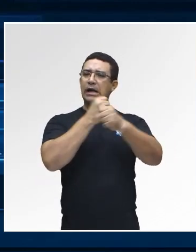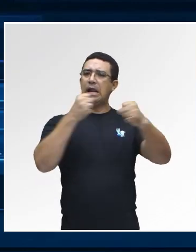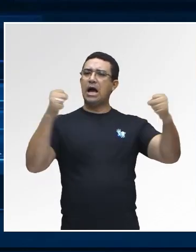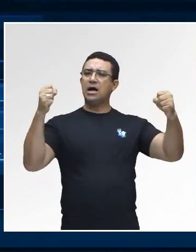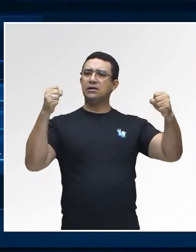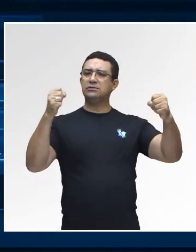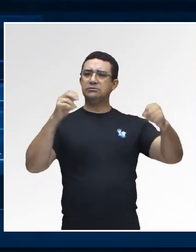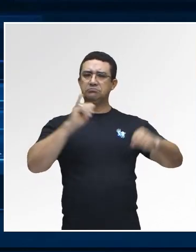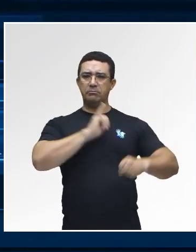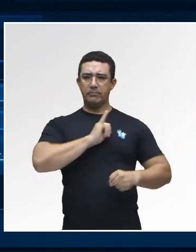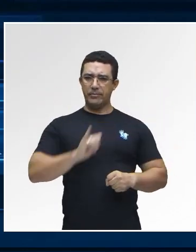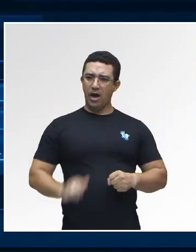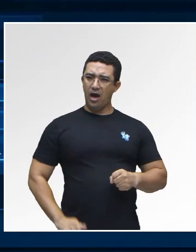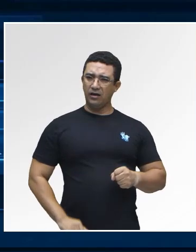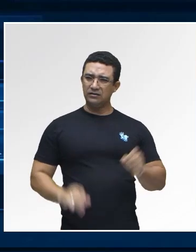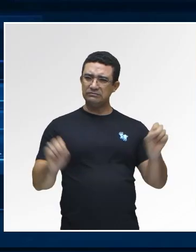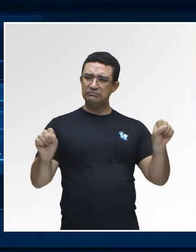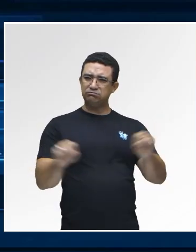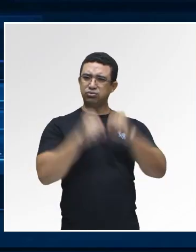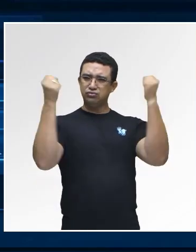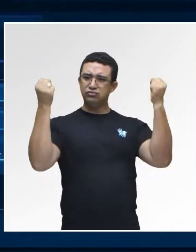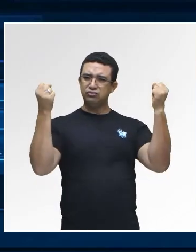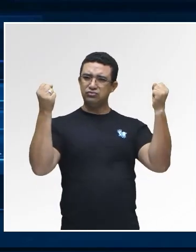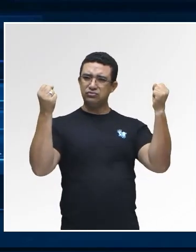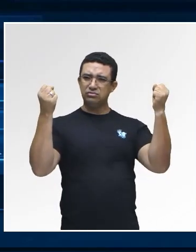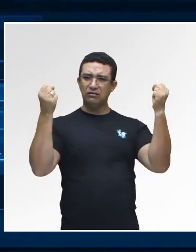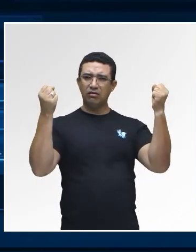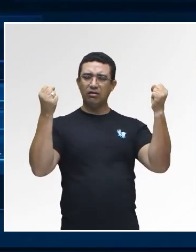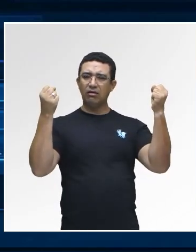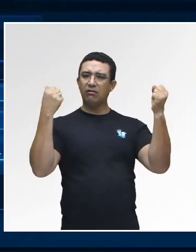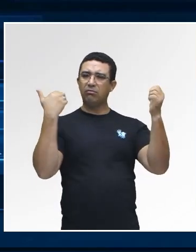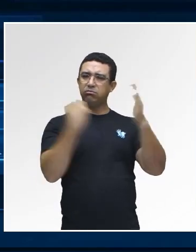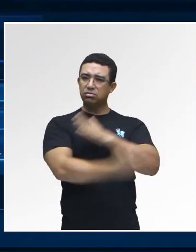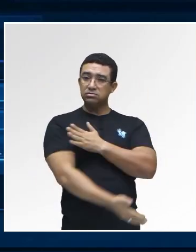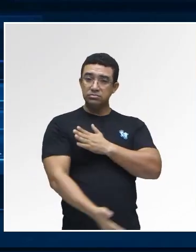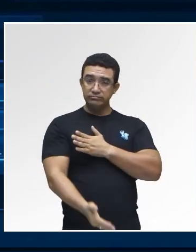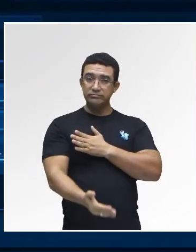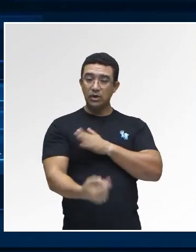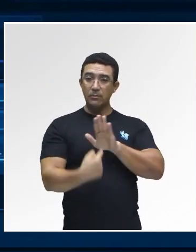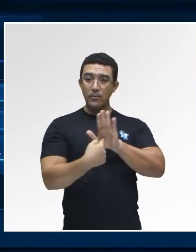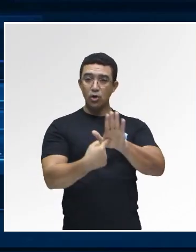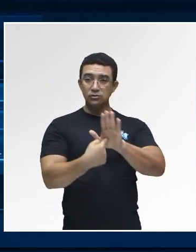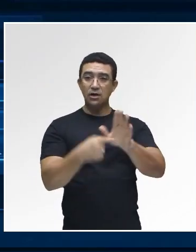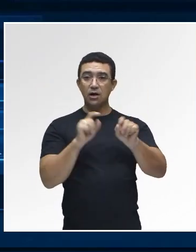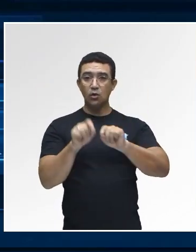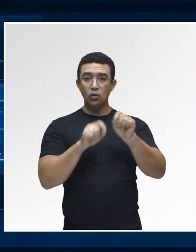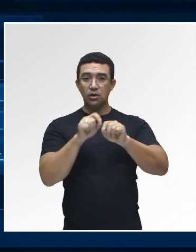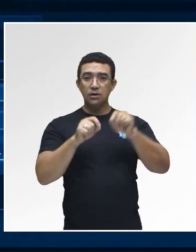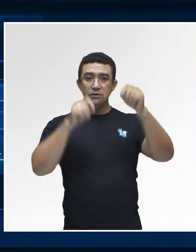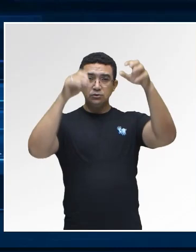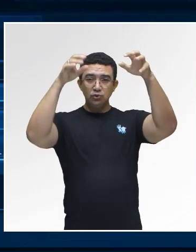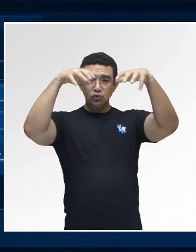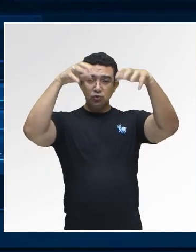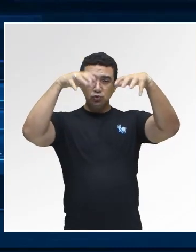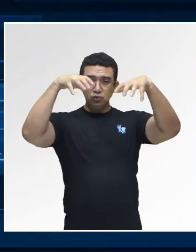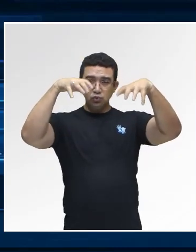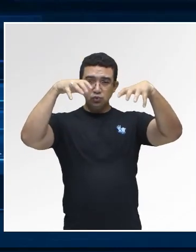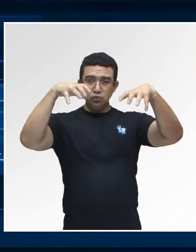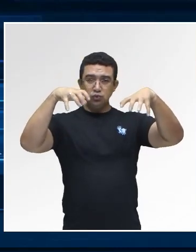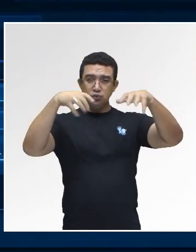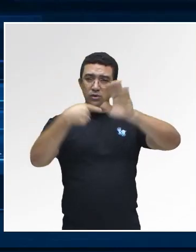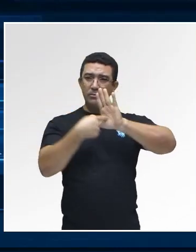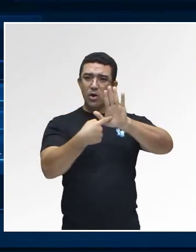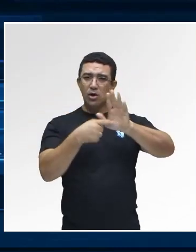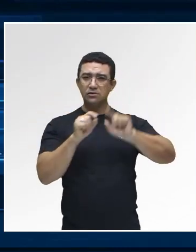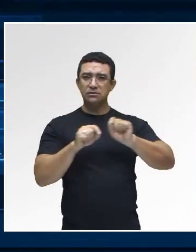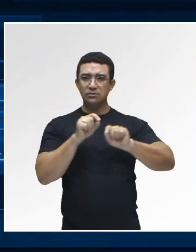fim. Olha aqui, ó, quebrando ali a ponte, significando essa chuva que está chegando, não é verdade?